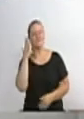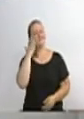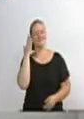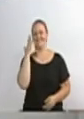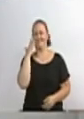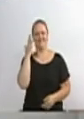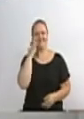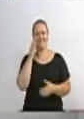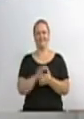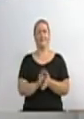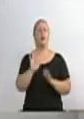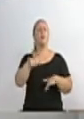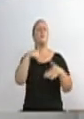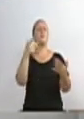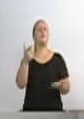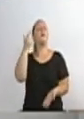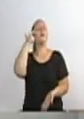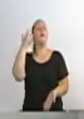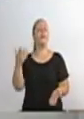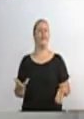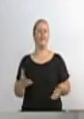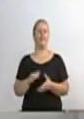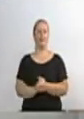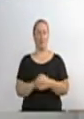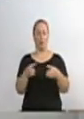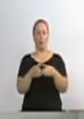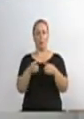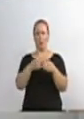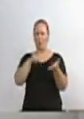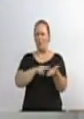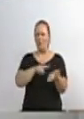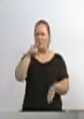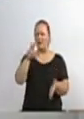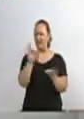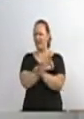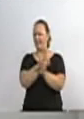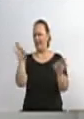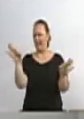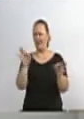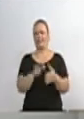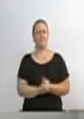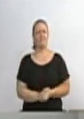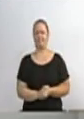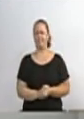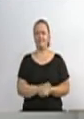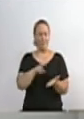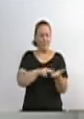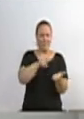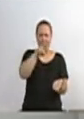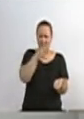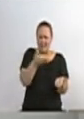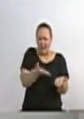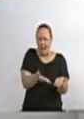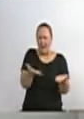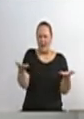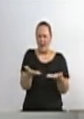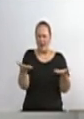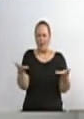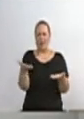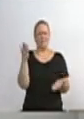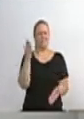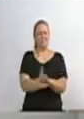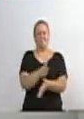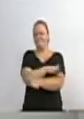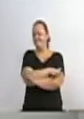a prerrogativa de foro não é vantagem alguma. A prerrogativa de foro não é vantagem alguma. Acaba-se o